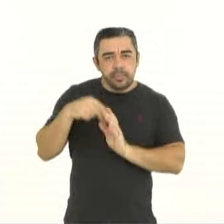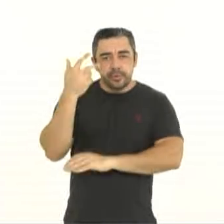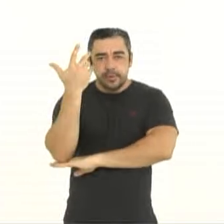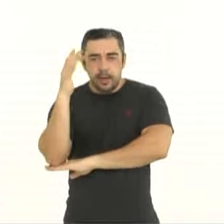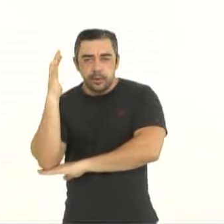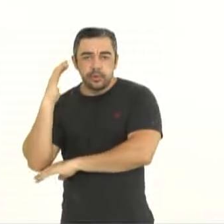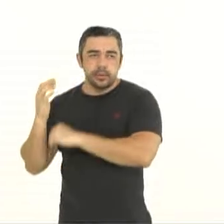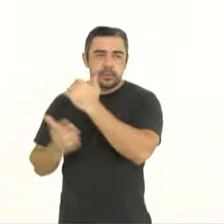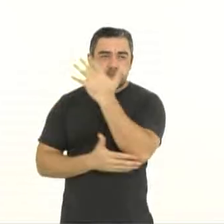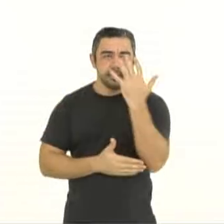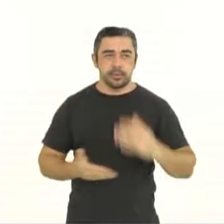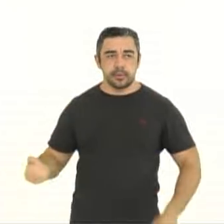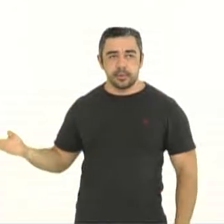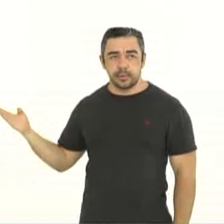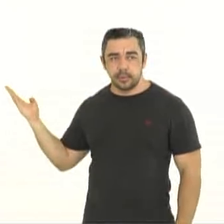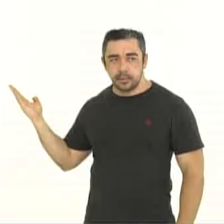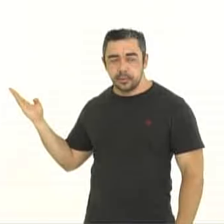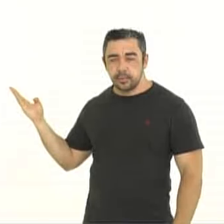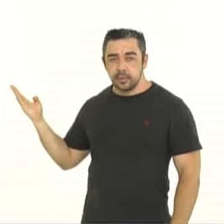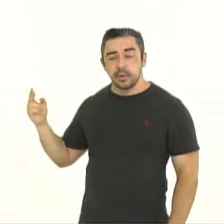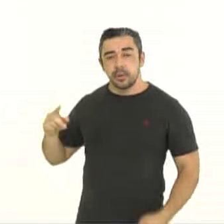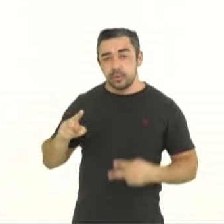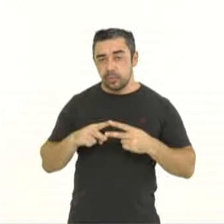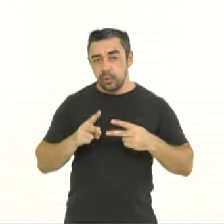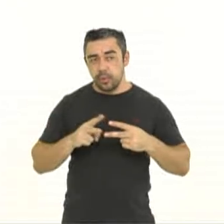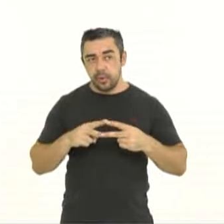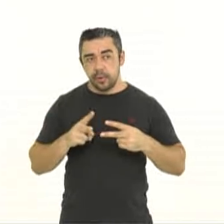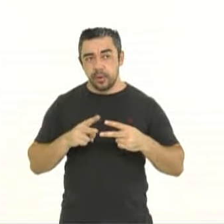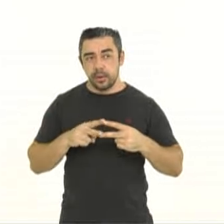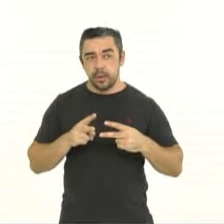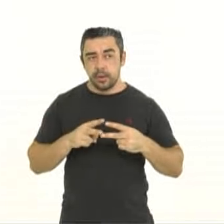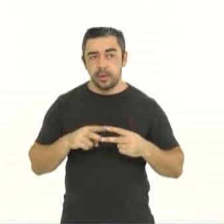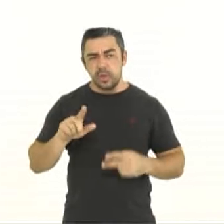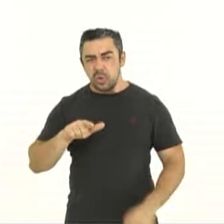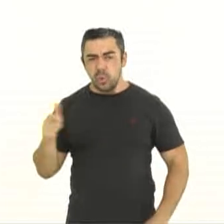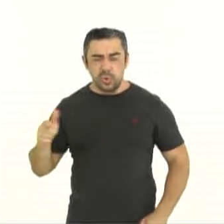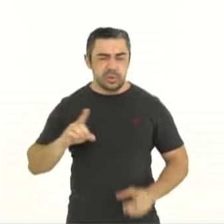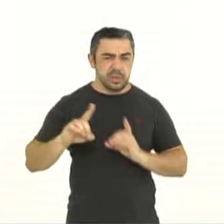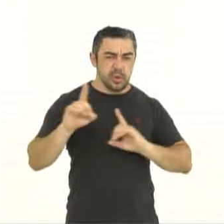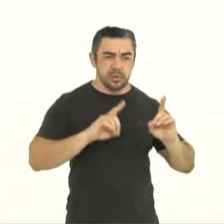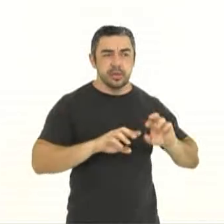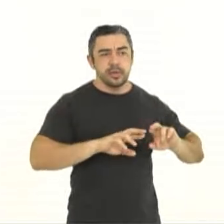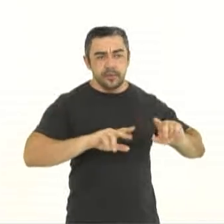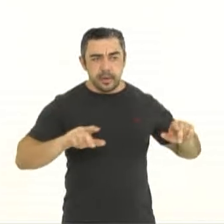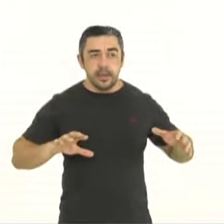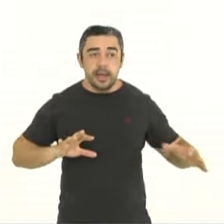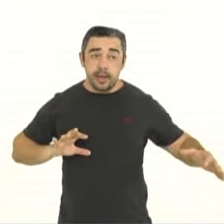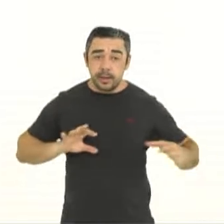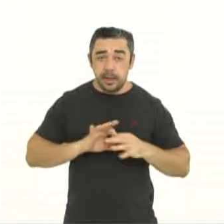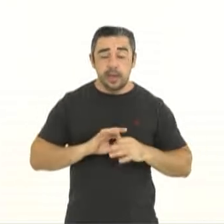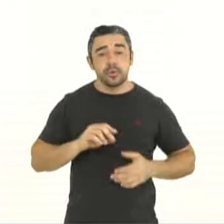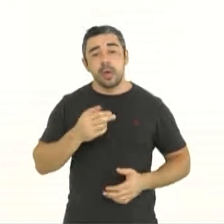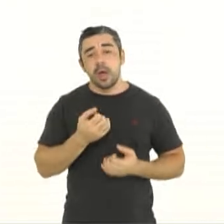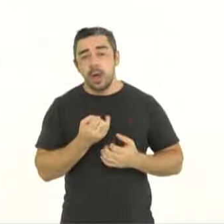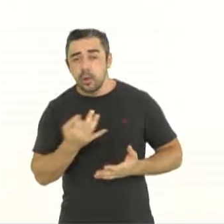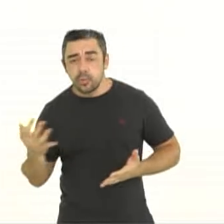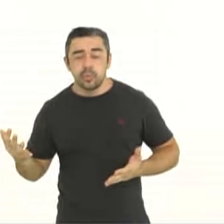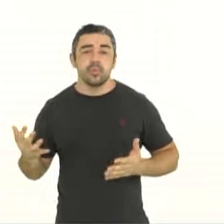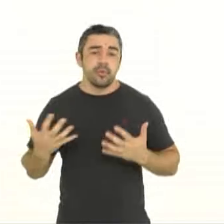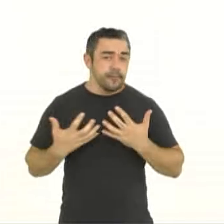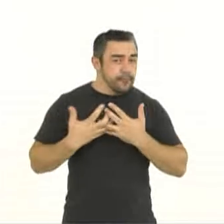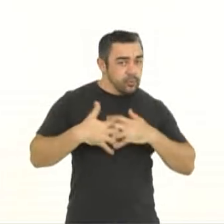como Tlaloc e Quetzalcoatl, e outros deuses que estavam associados a algumas